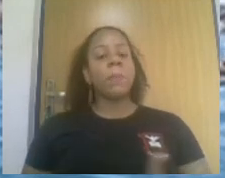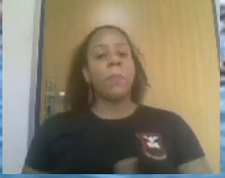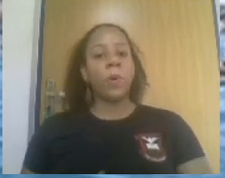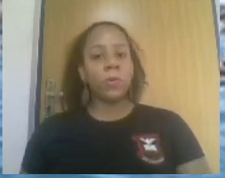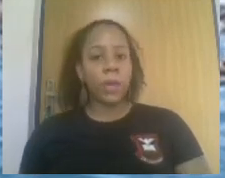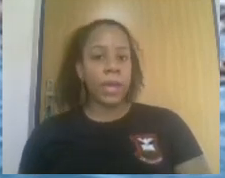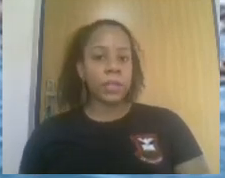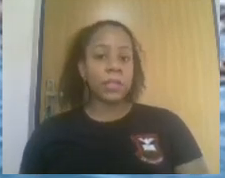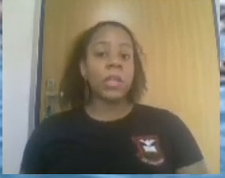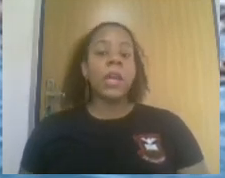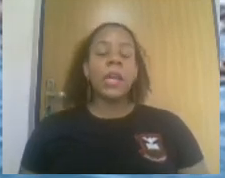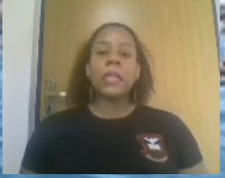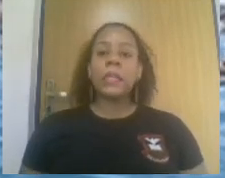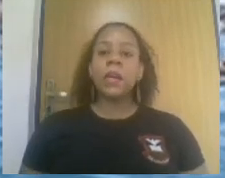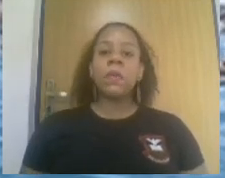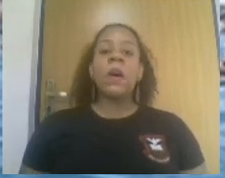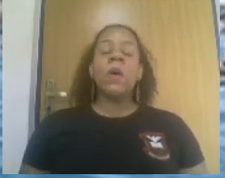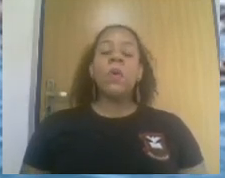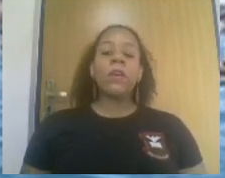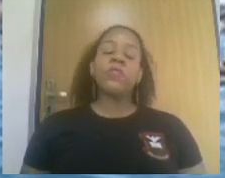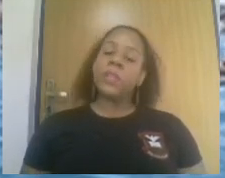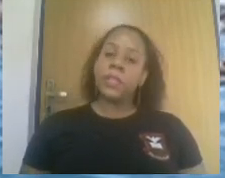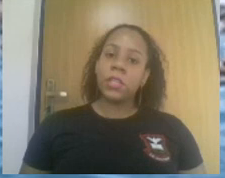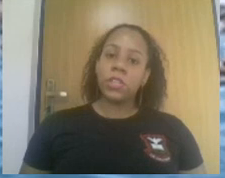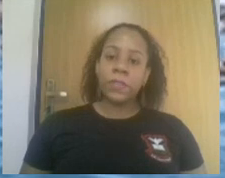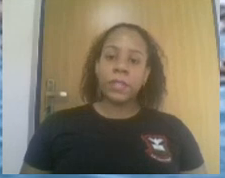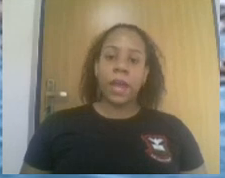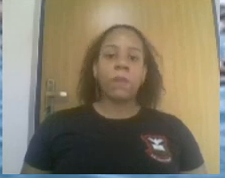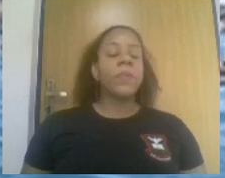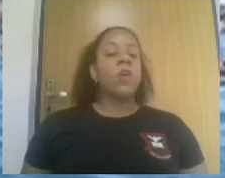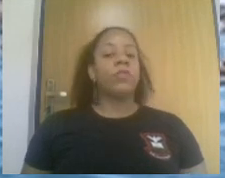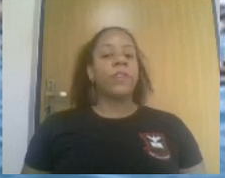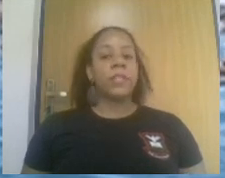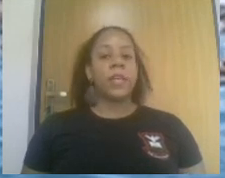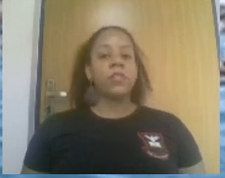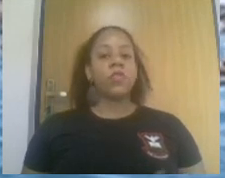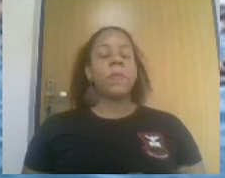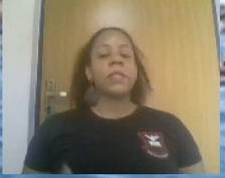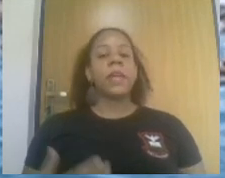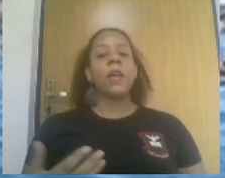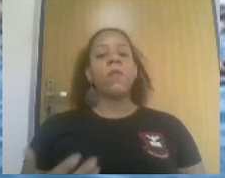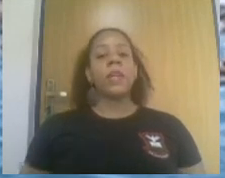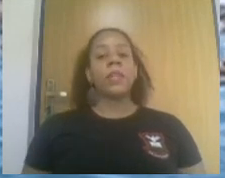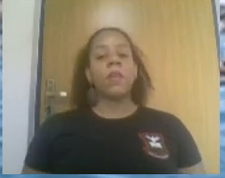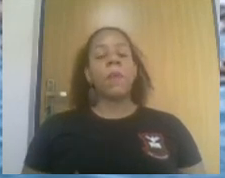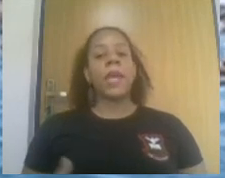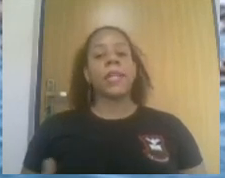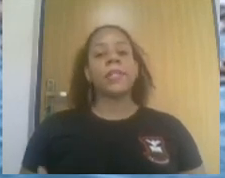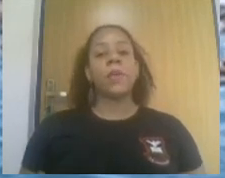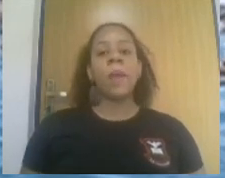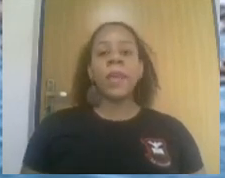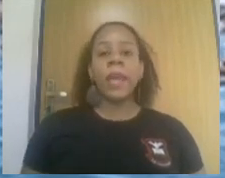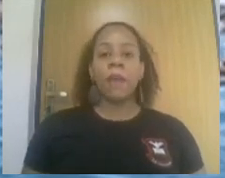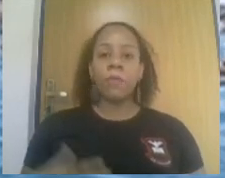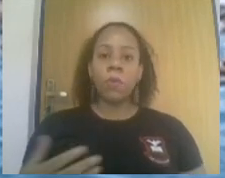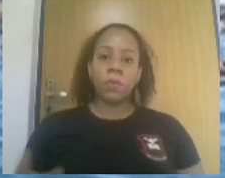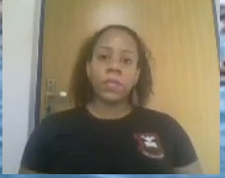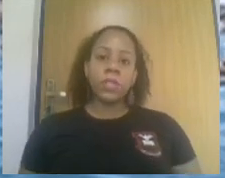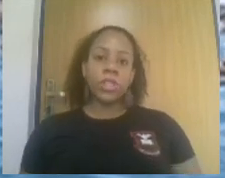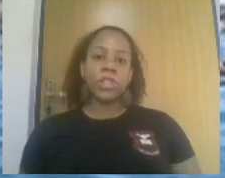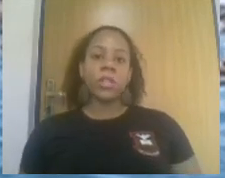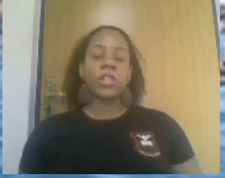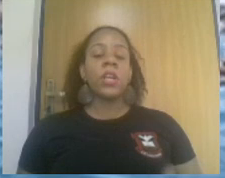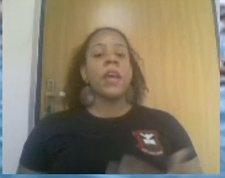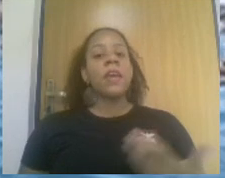dos portugueses. Então, o que os franceses fizeram? Os franceses começaram a ter uma relação amigável com